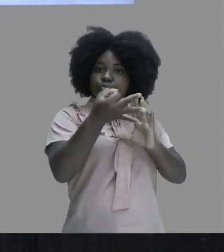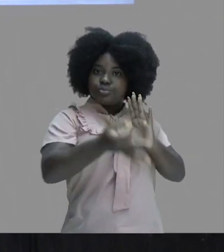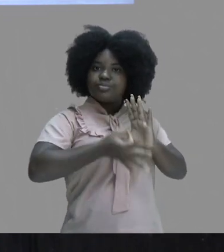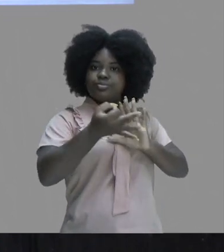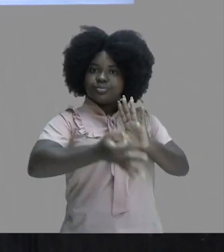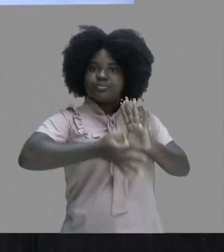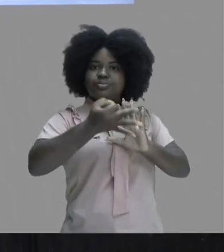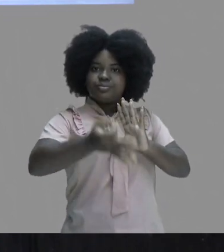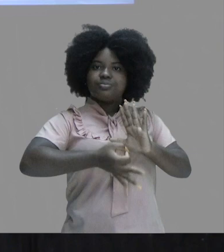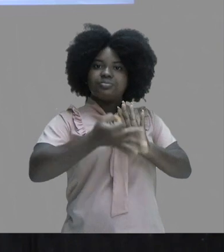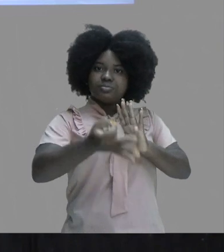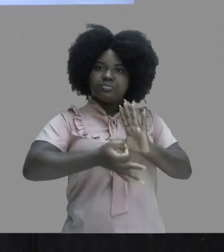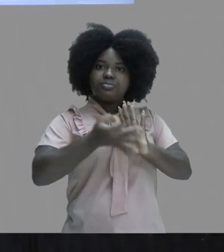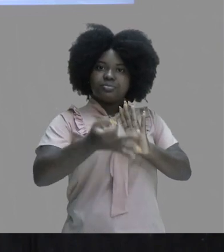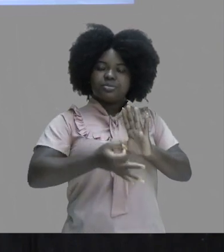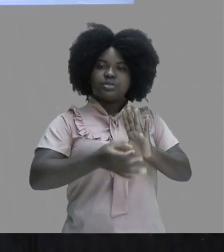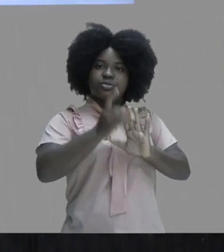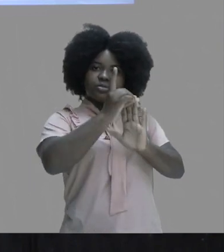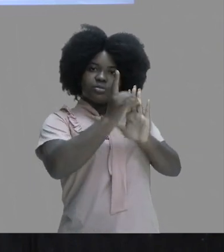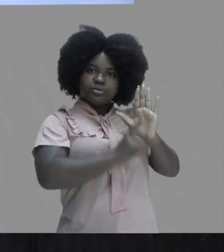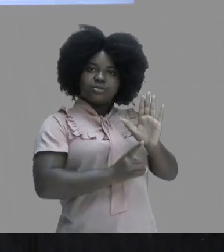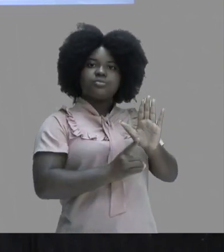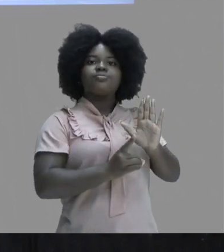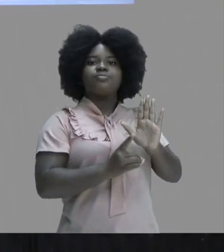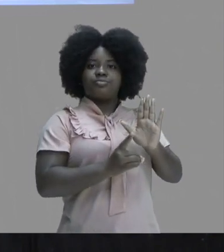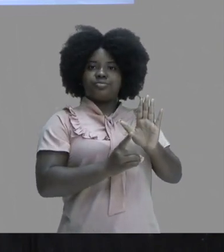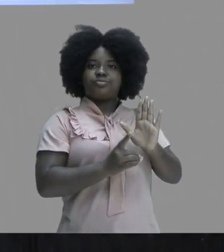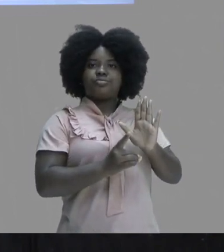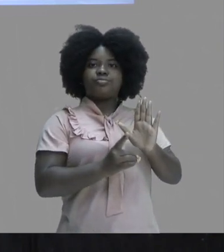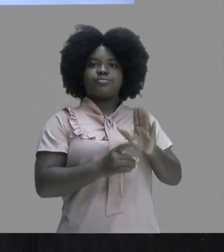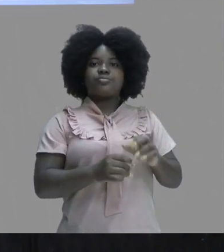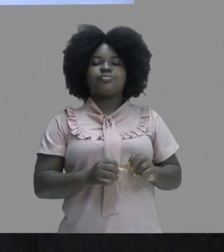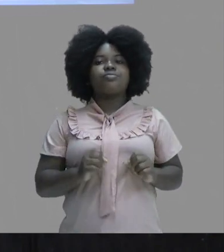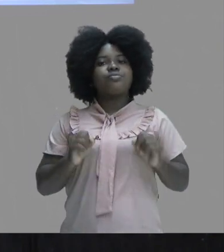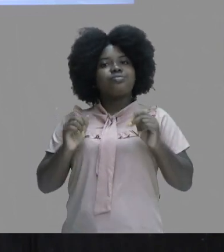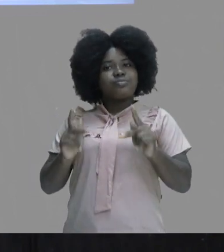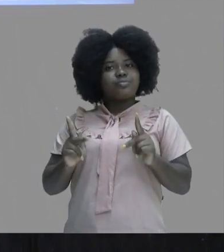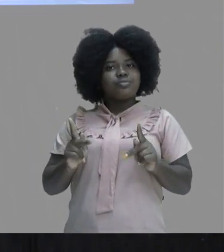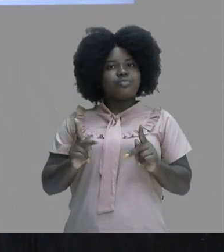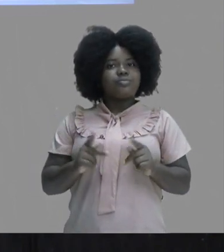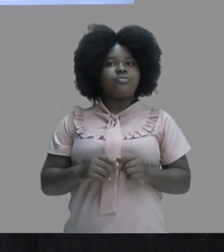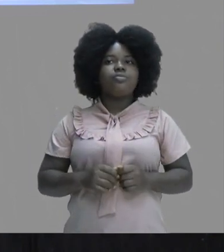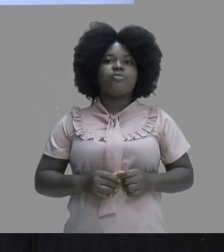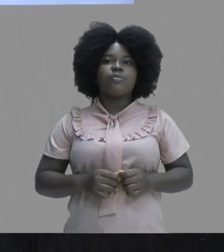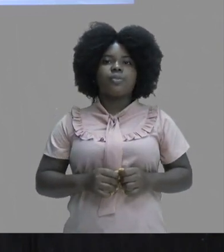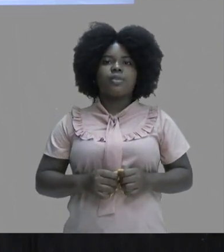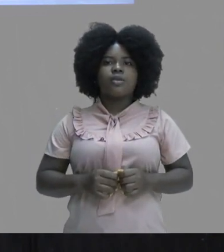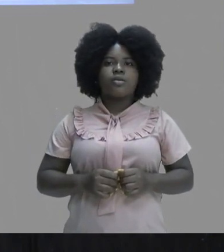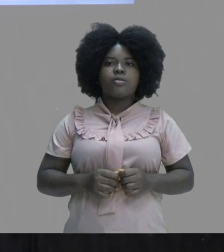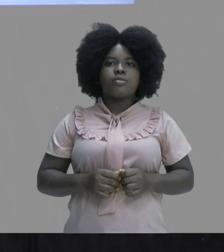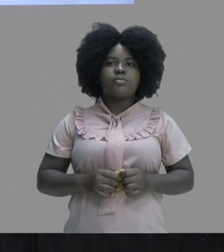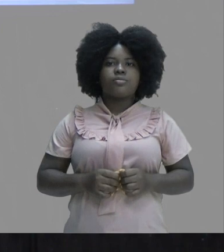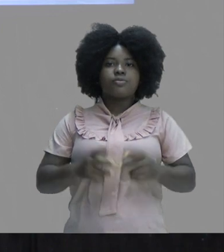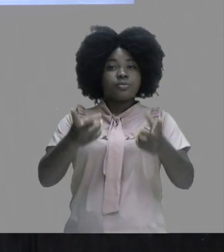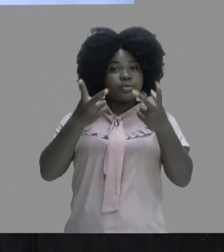que temos que faz com que a gente se torne cidadão. Beleza? Vamos lá, vamos ver se você